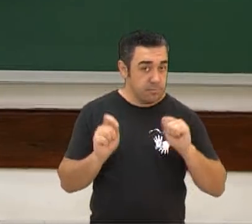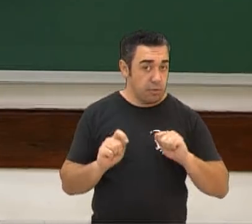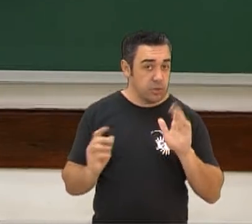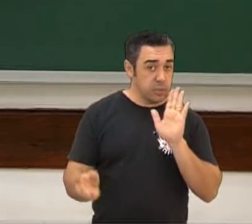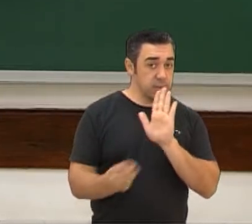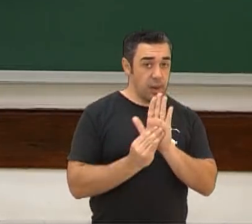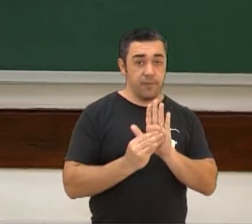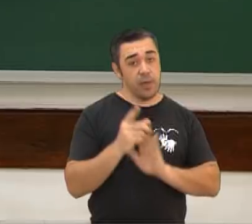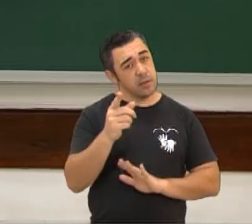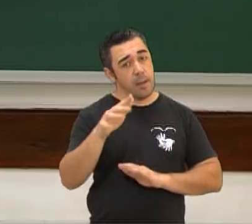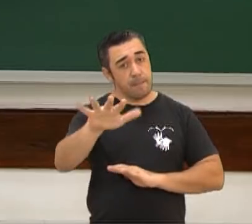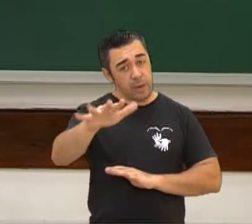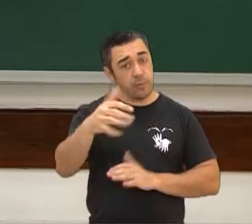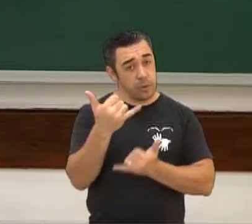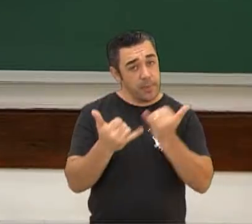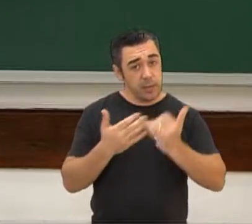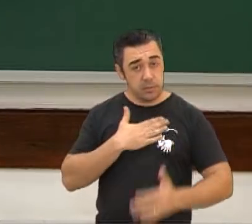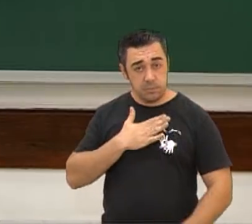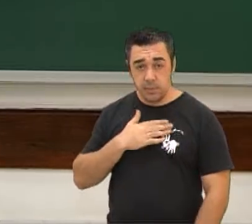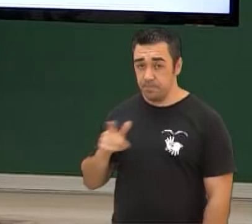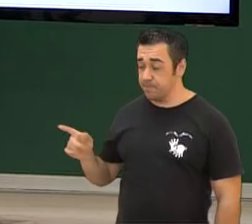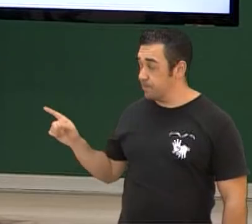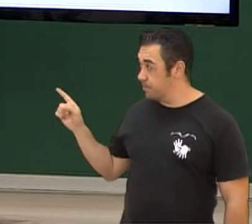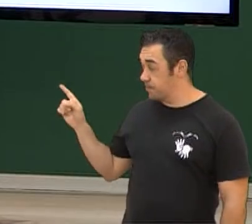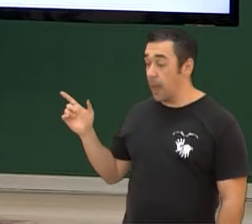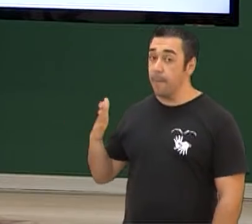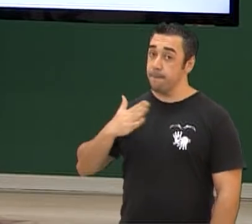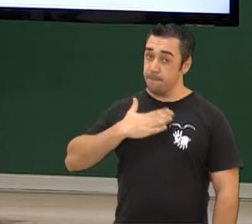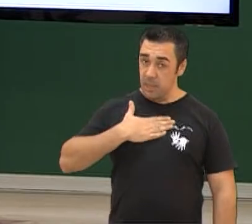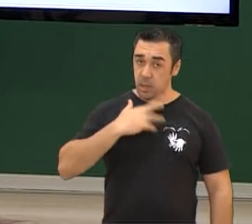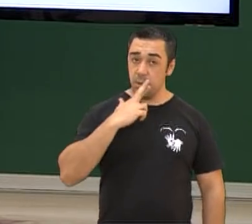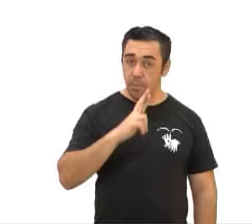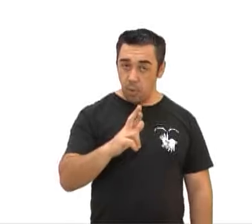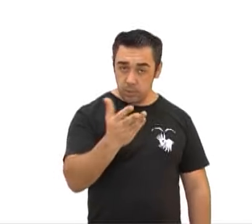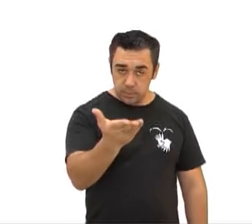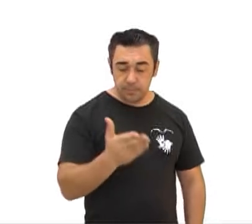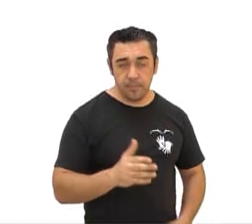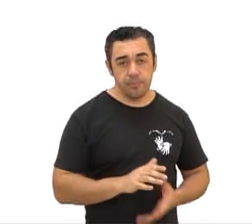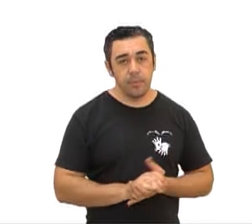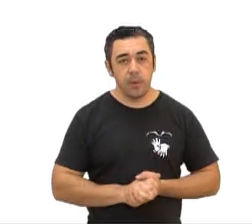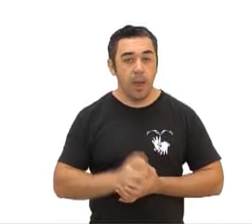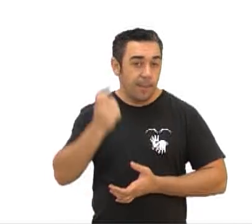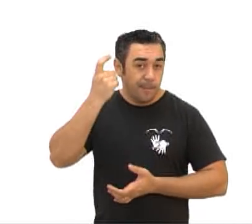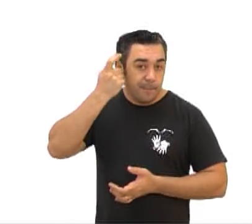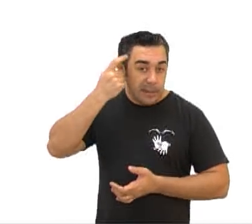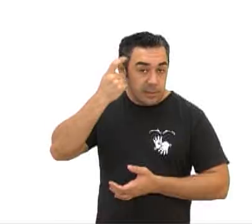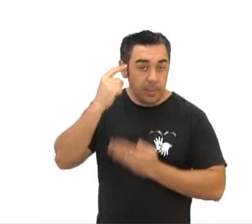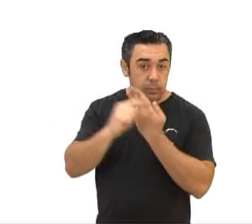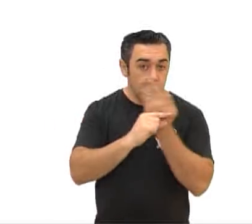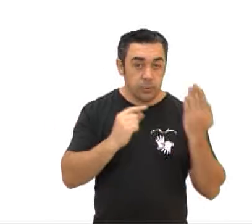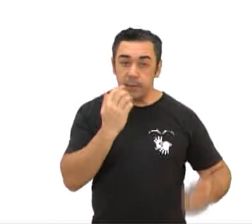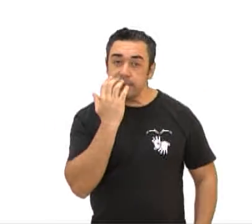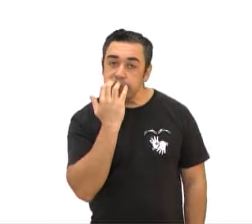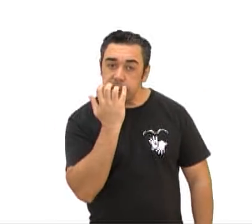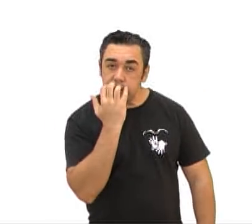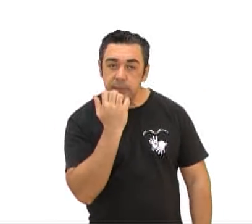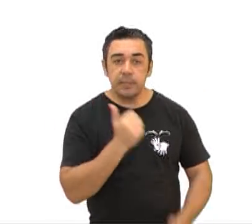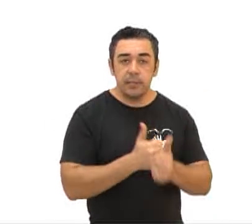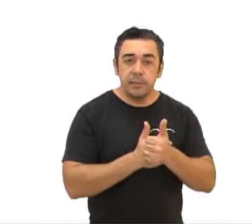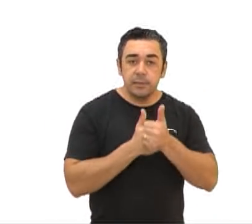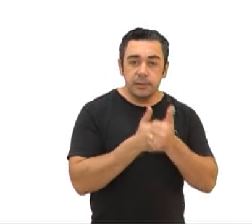exercício, tá? Poderia ser mais ou menos isso aqui, ó. Essa foi a resposta que eu coloquei. O pensamento de Nietzsche orienta-se no sentido